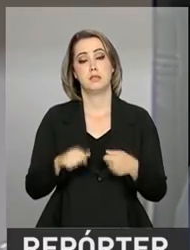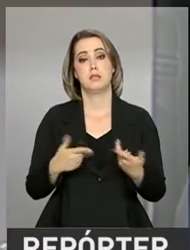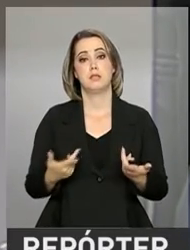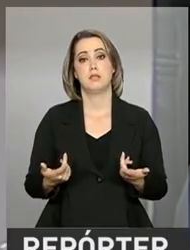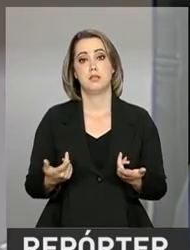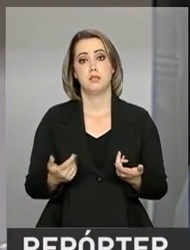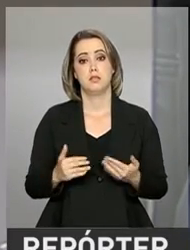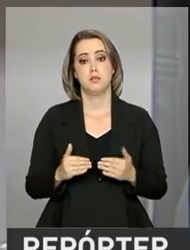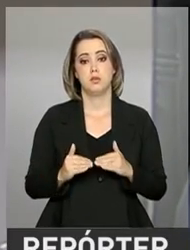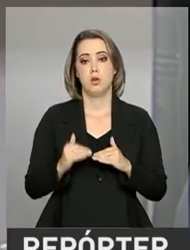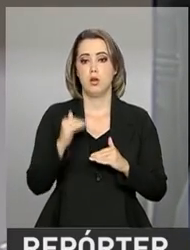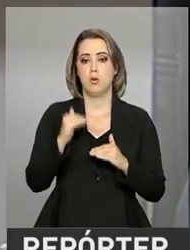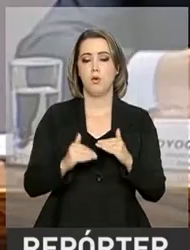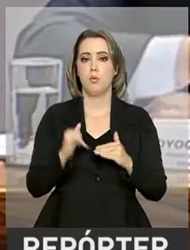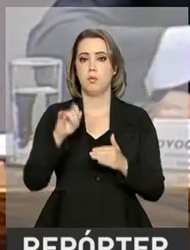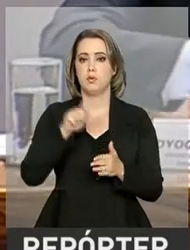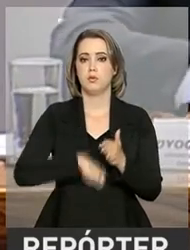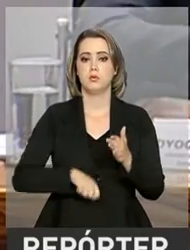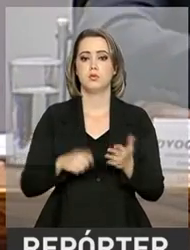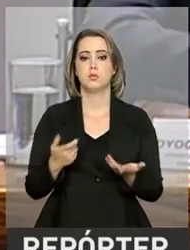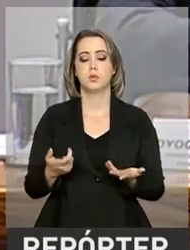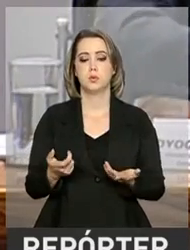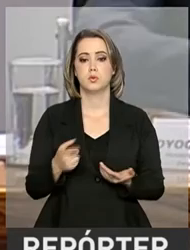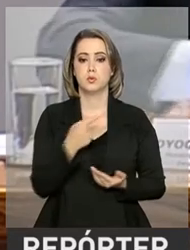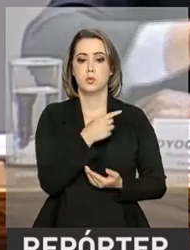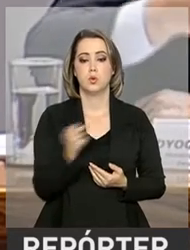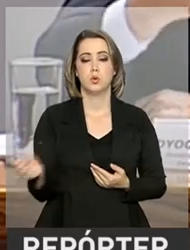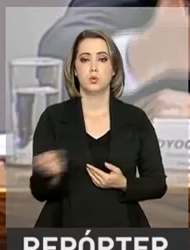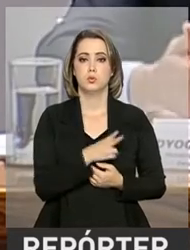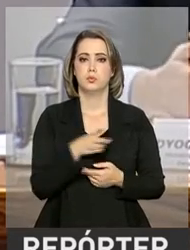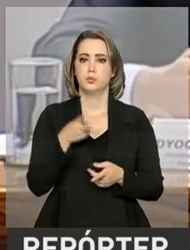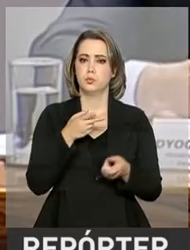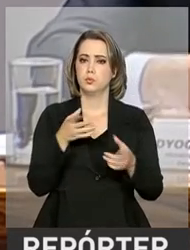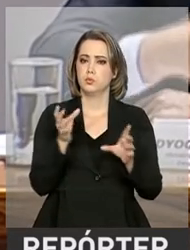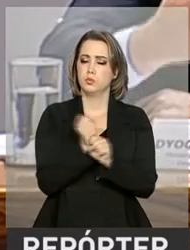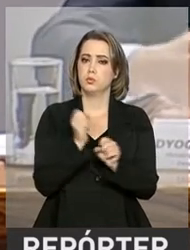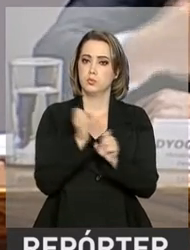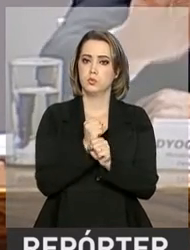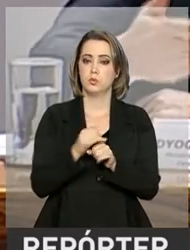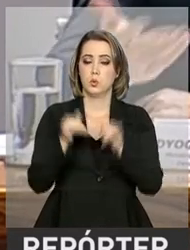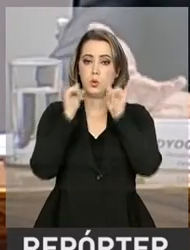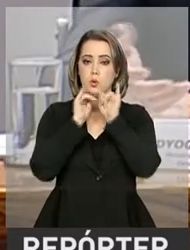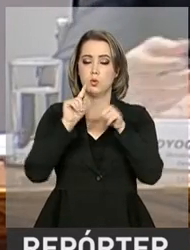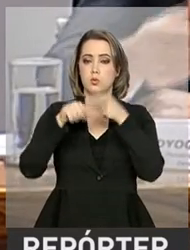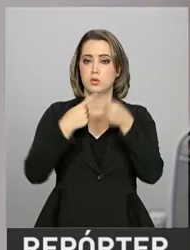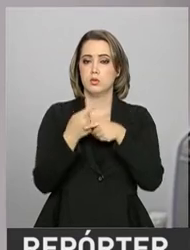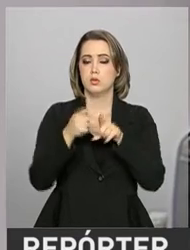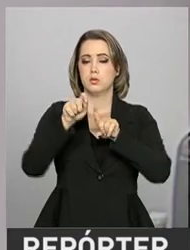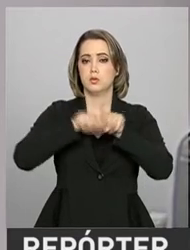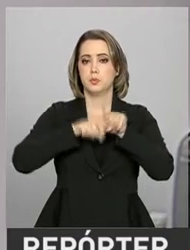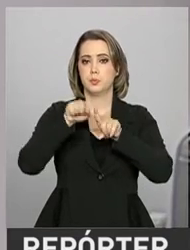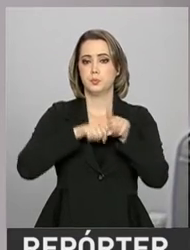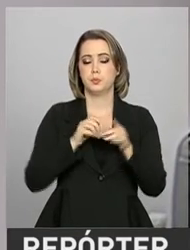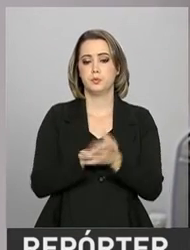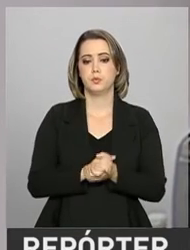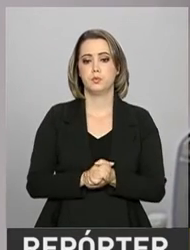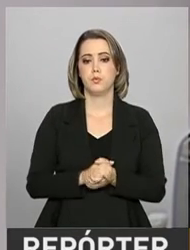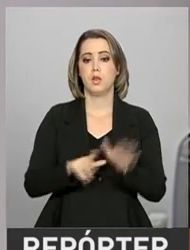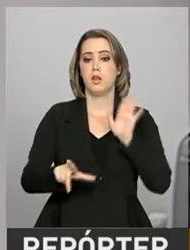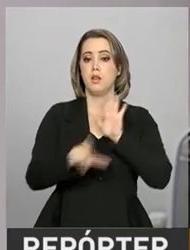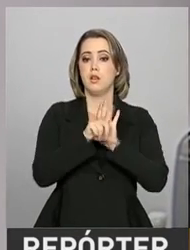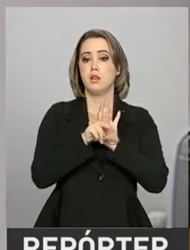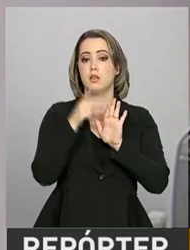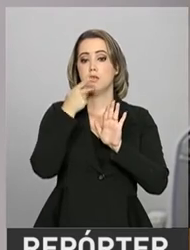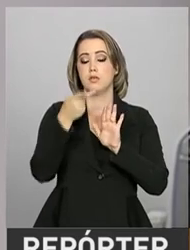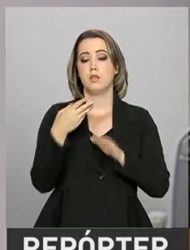ao homem o tributo o anúncio da revisão do orçamento deve ser feito até o fim do mês o que a legislação diz é que nós